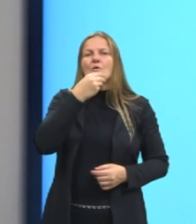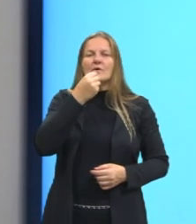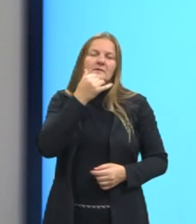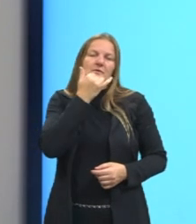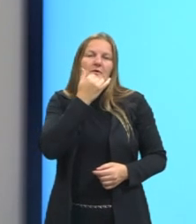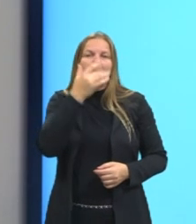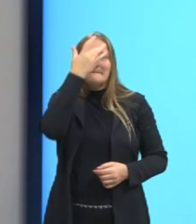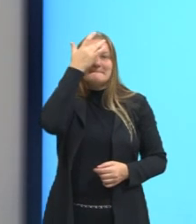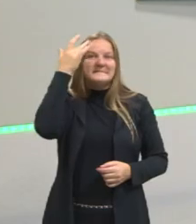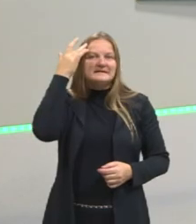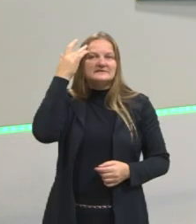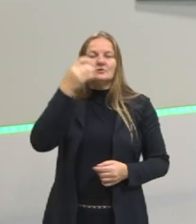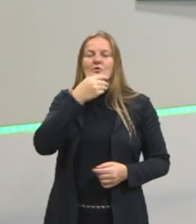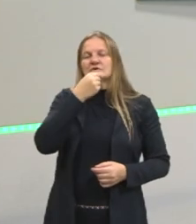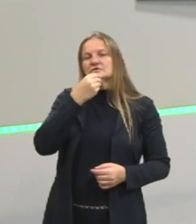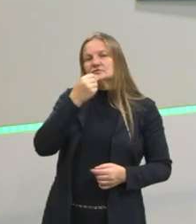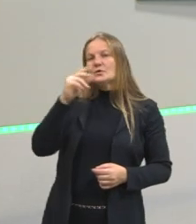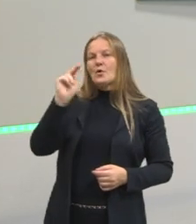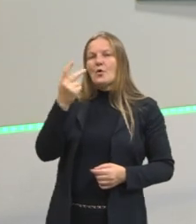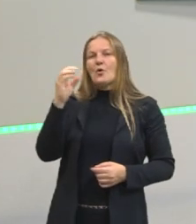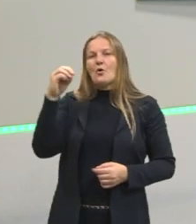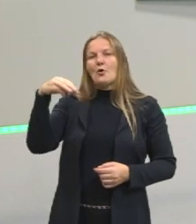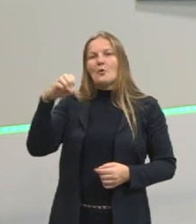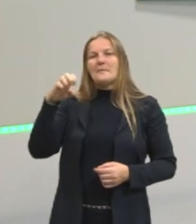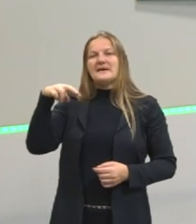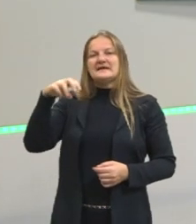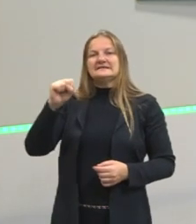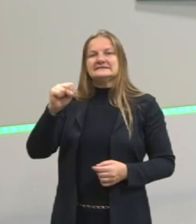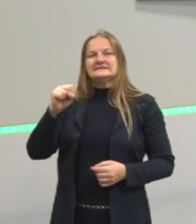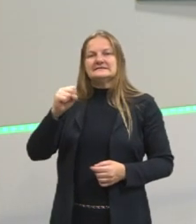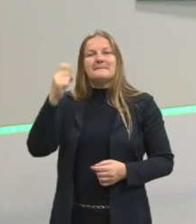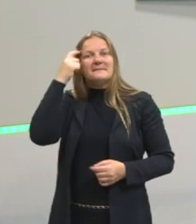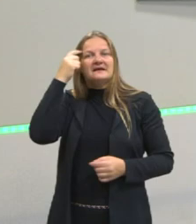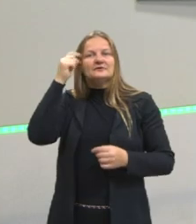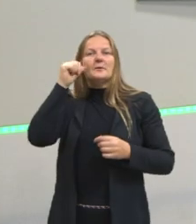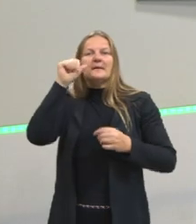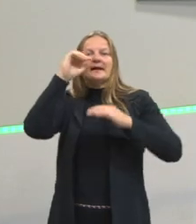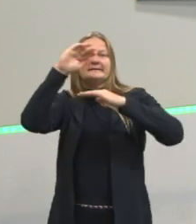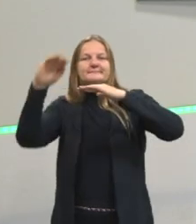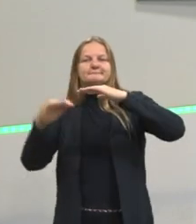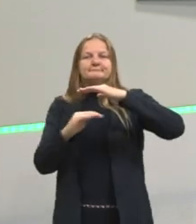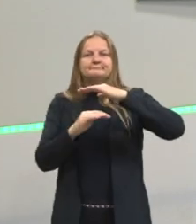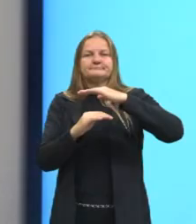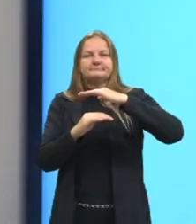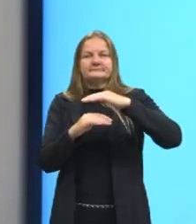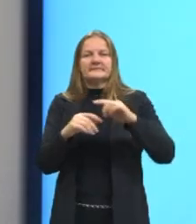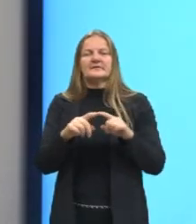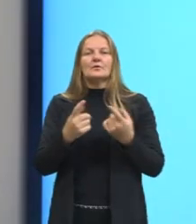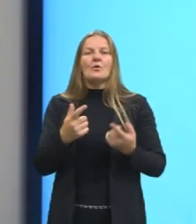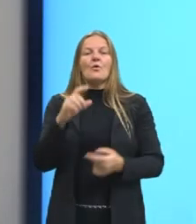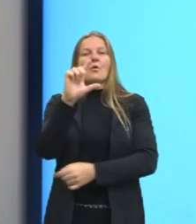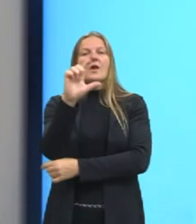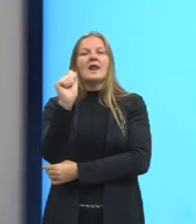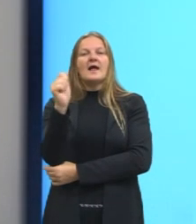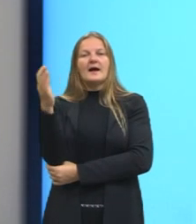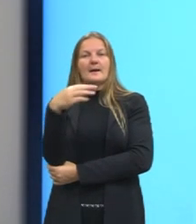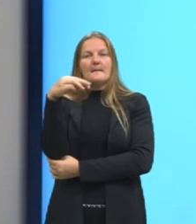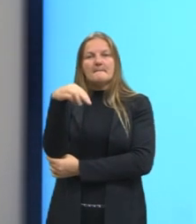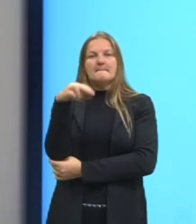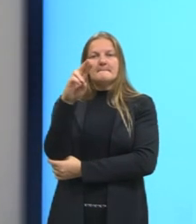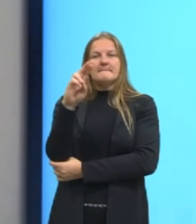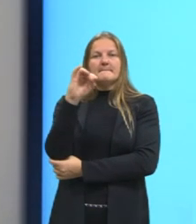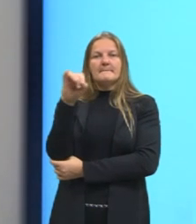né as pessoas os homens que pensam que a mulher é inferior né está no plural e lá morrer está